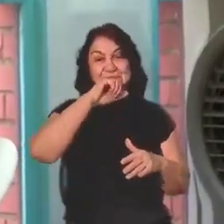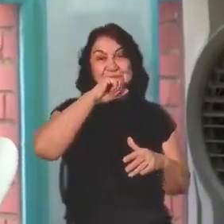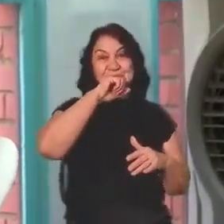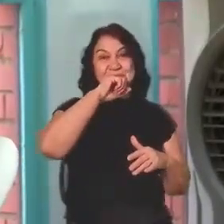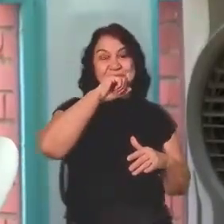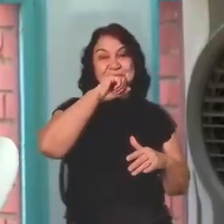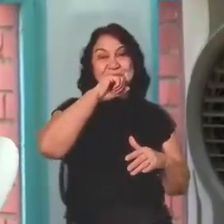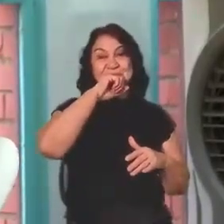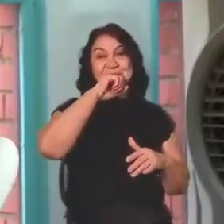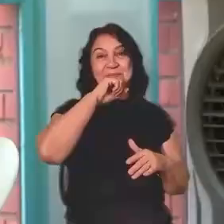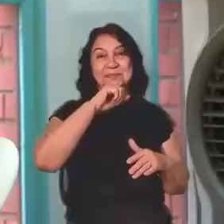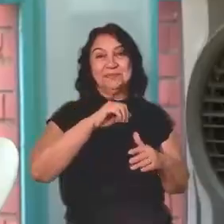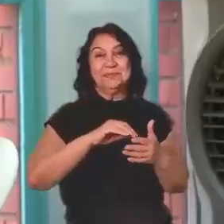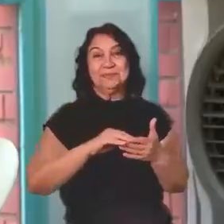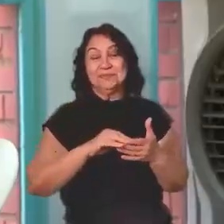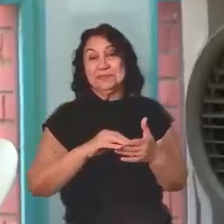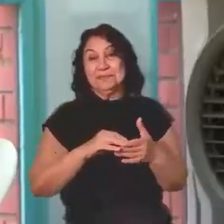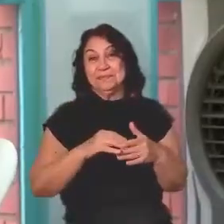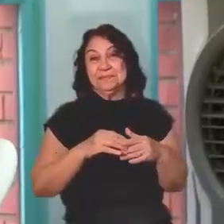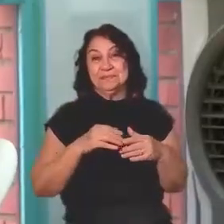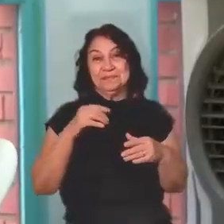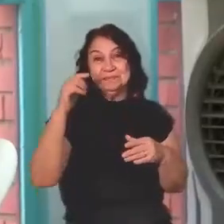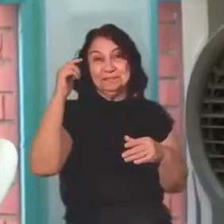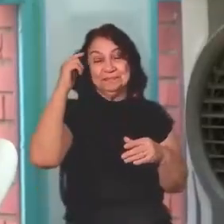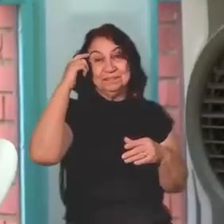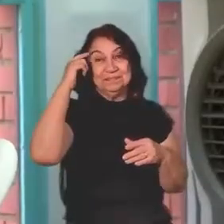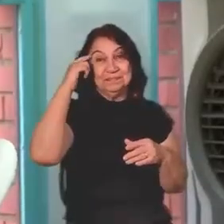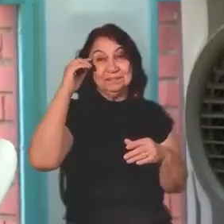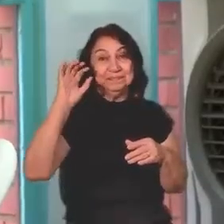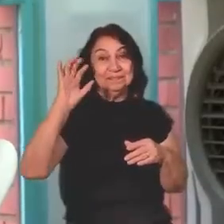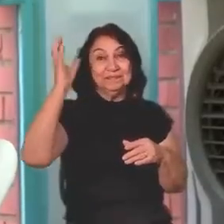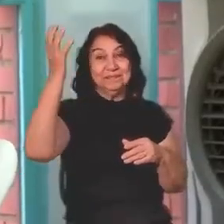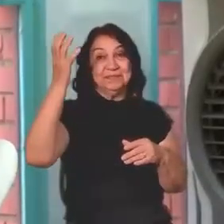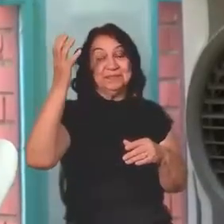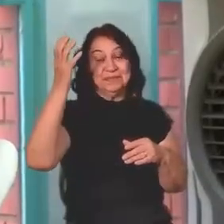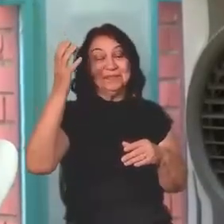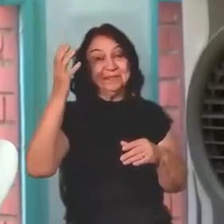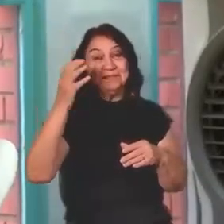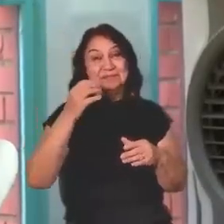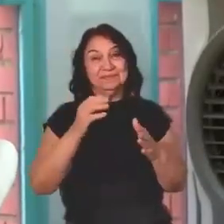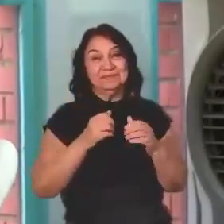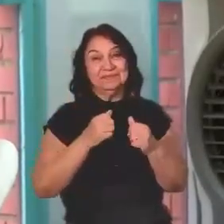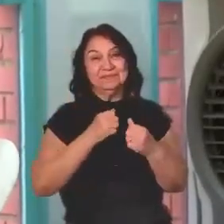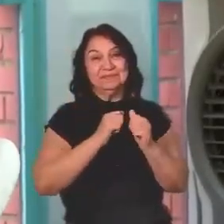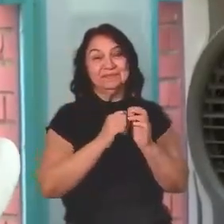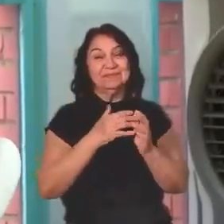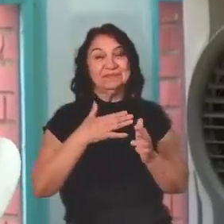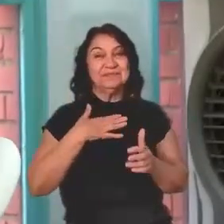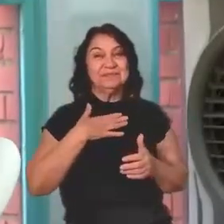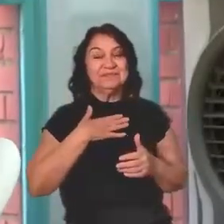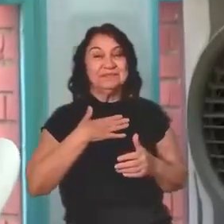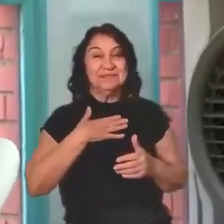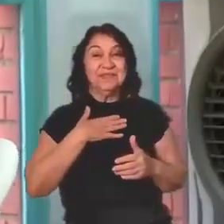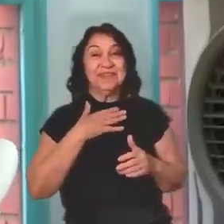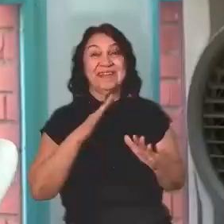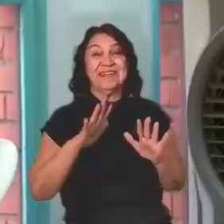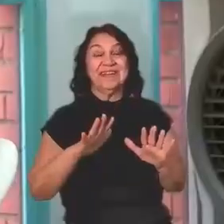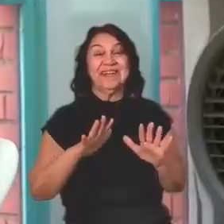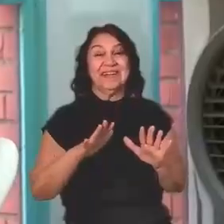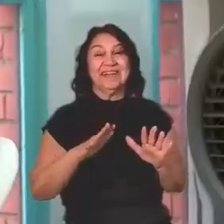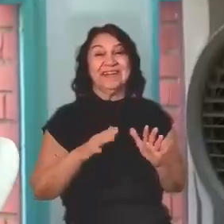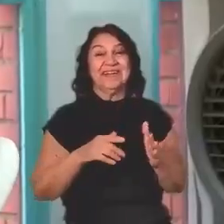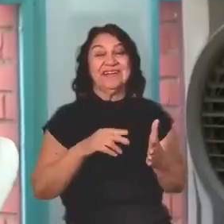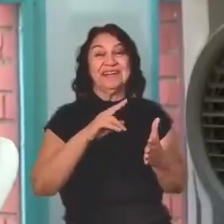né? Não sei o que eles pensaram, que se estava acontecendo era comigo, né? Que eu estava contando, mas enfim. Eu lembro que eu